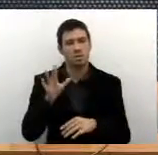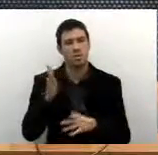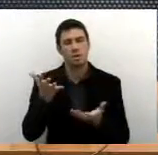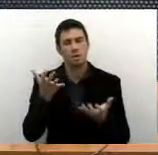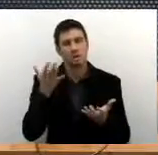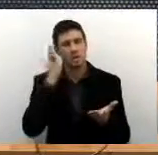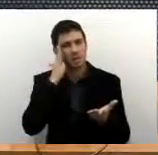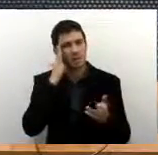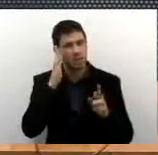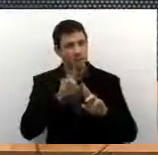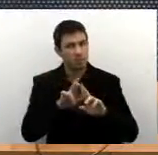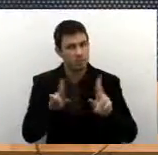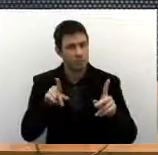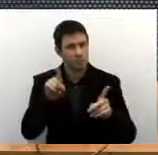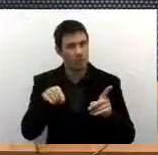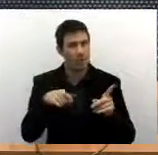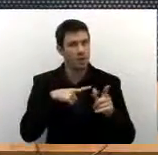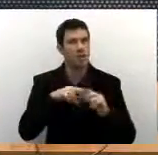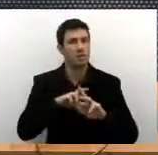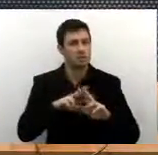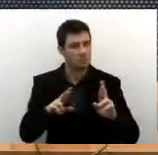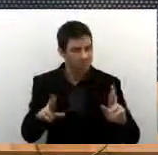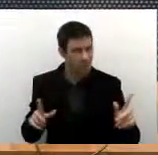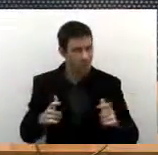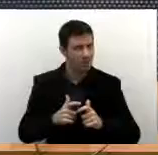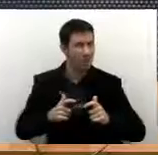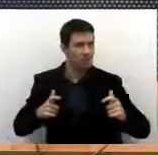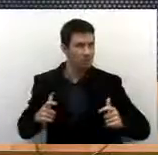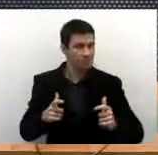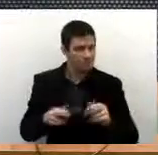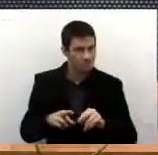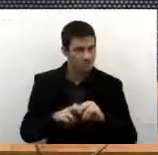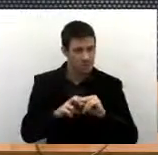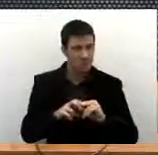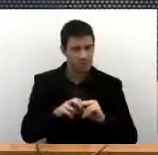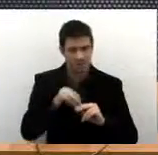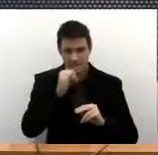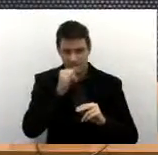diferença. Olha, a diferença é grande, viu? É o que pede e o que